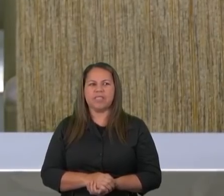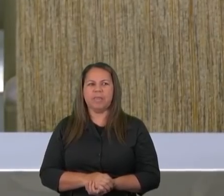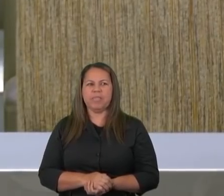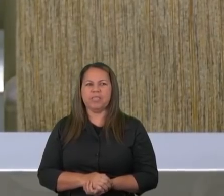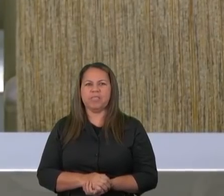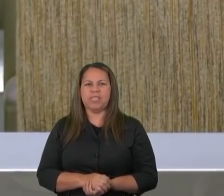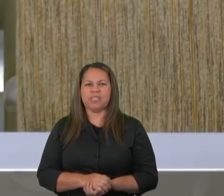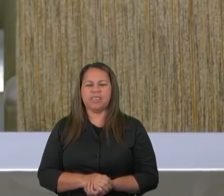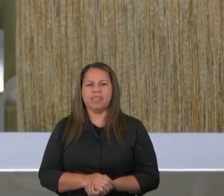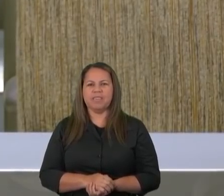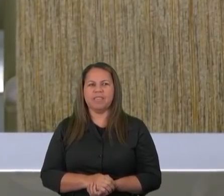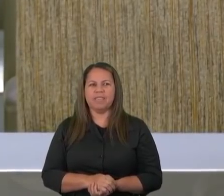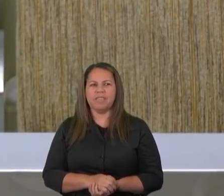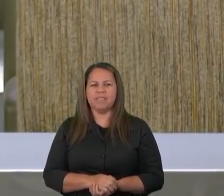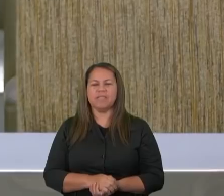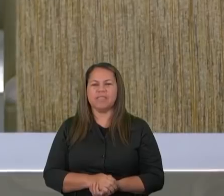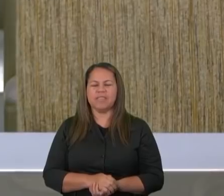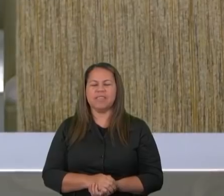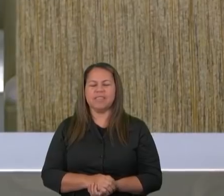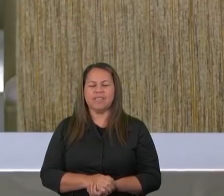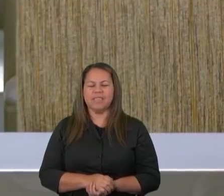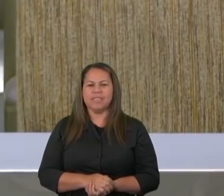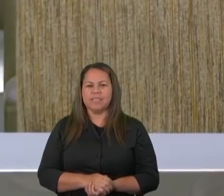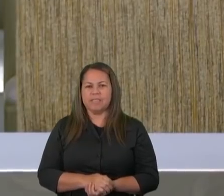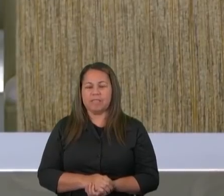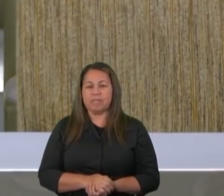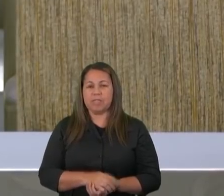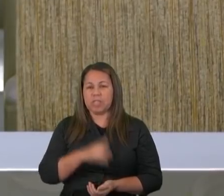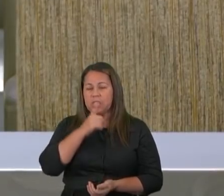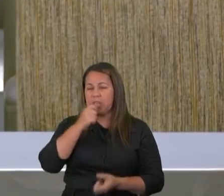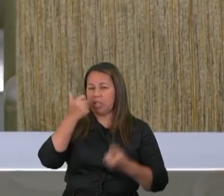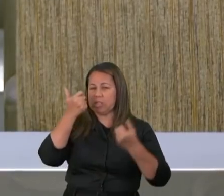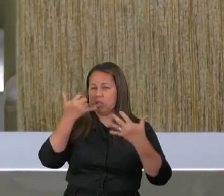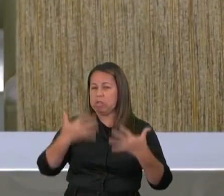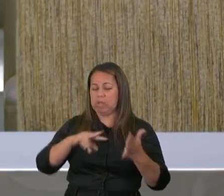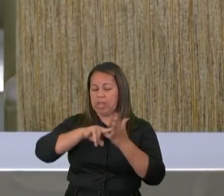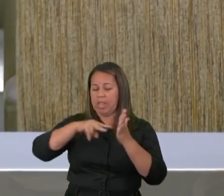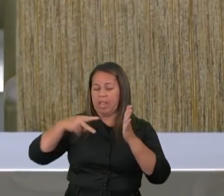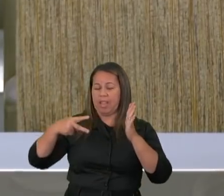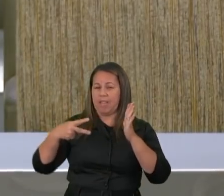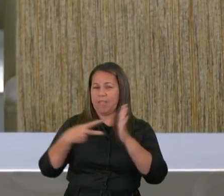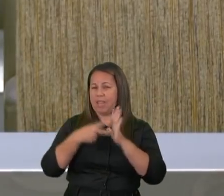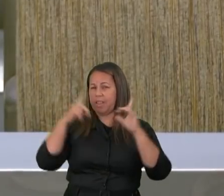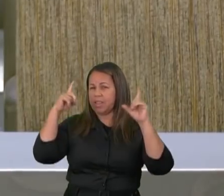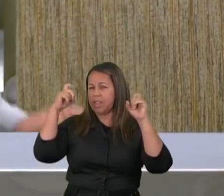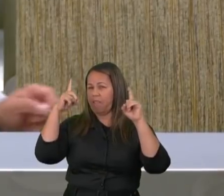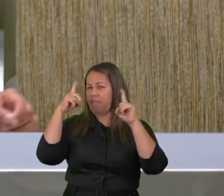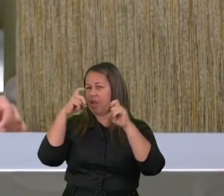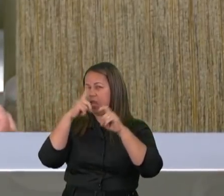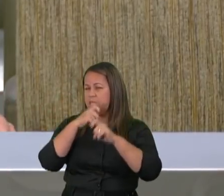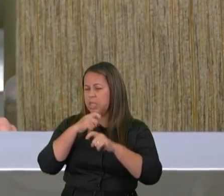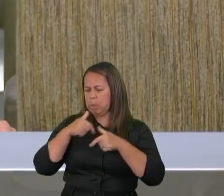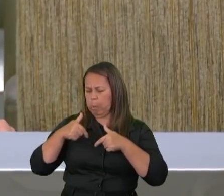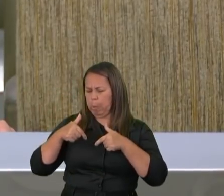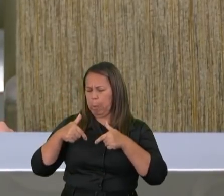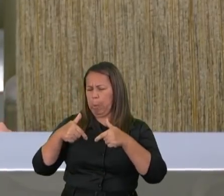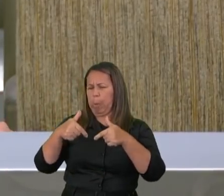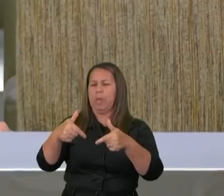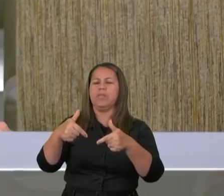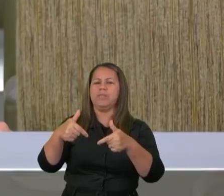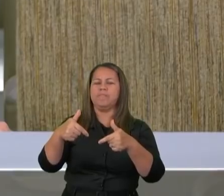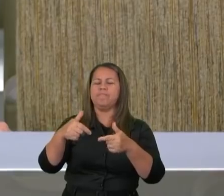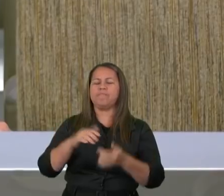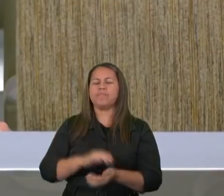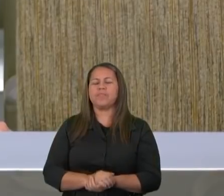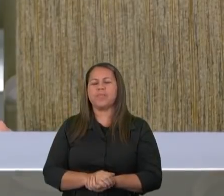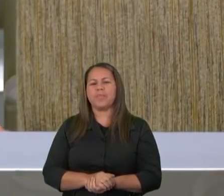usadas para se referir a dificuldades, a tribulações. Jesus, em Mateus 7, 24 ao 27,